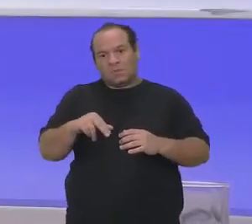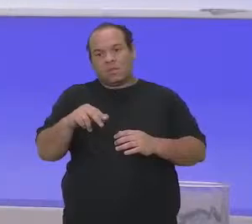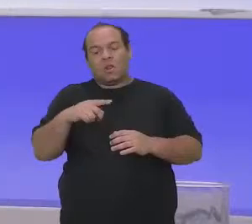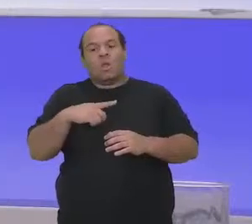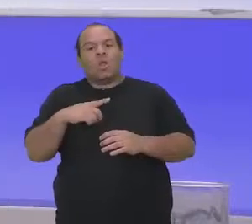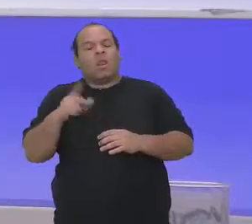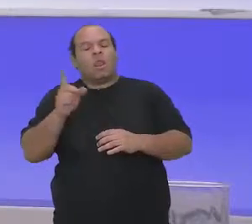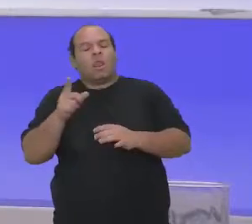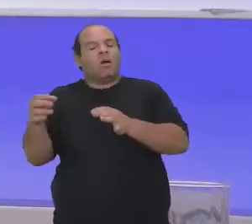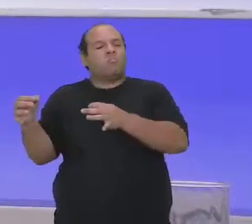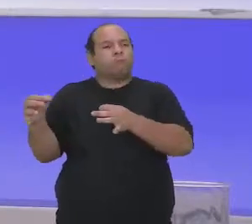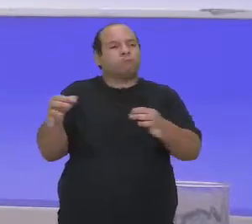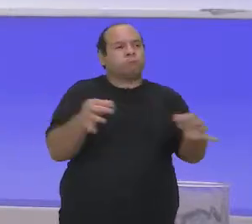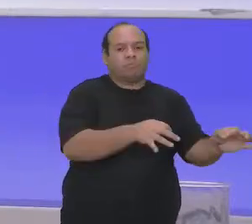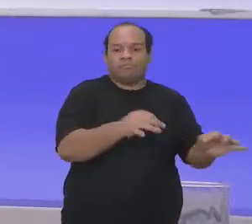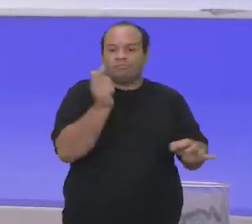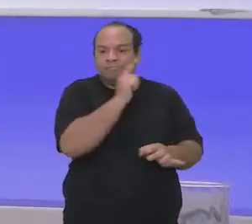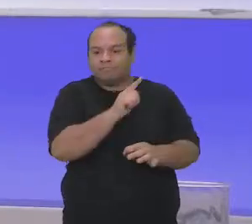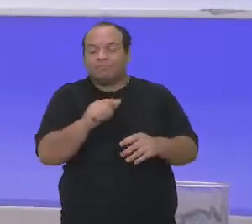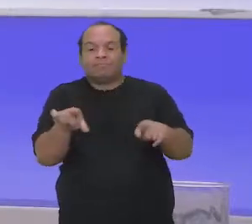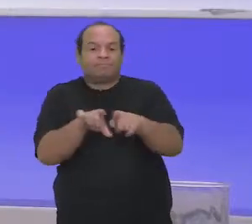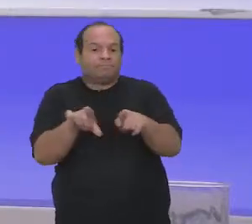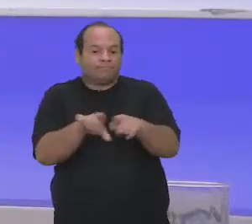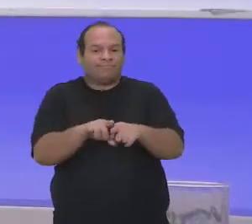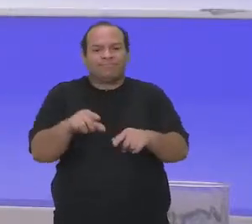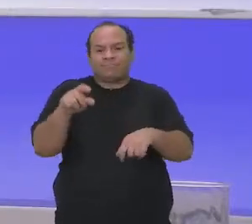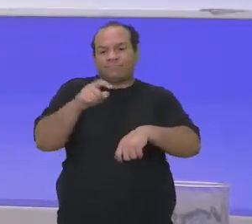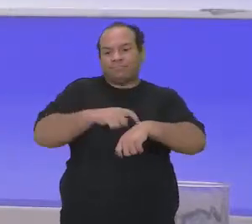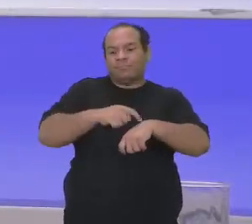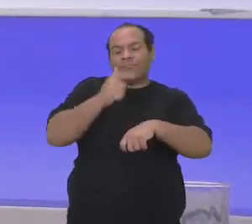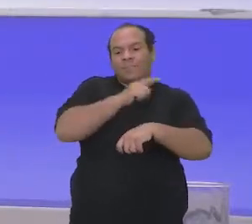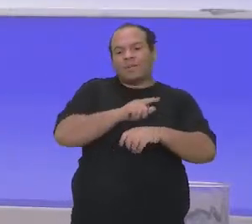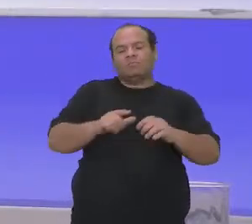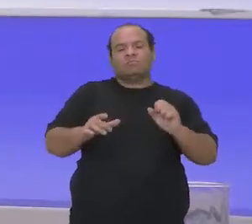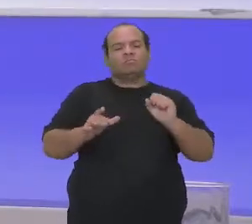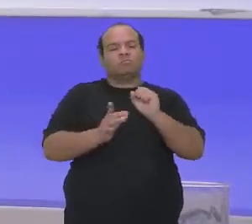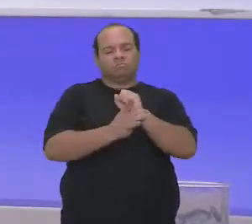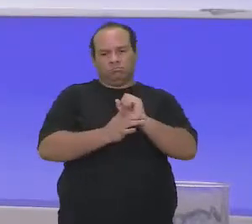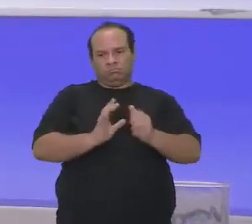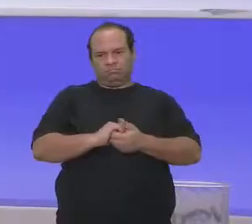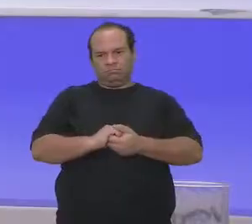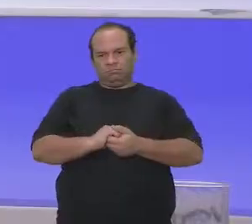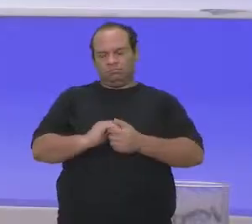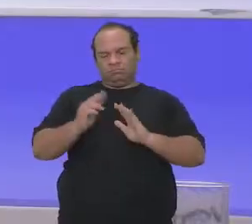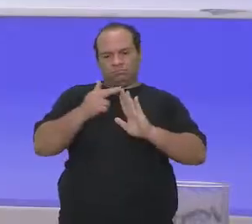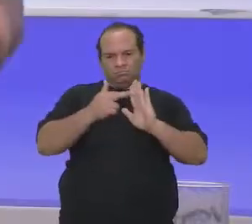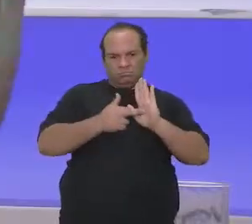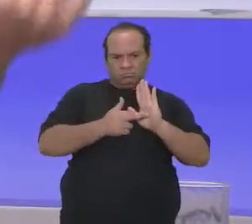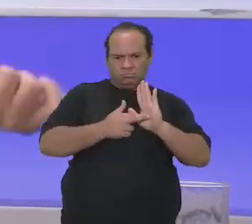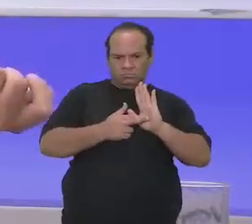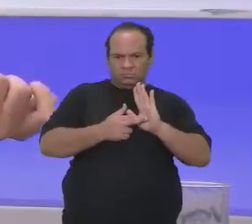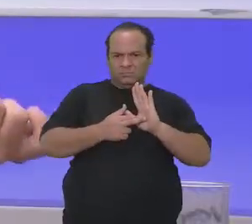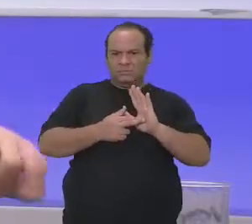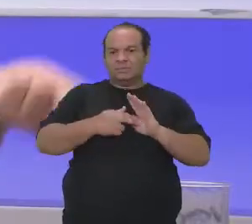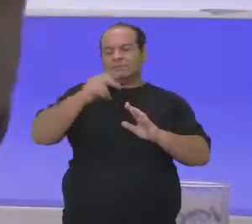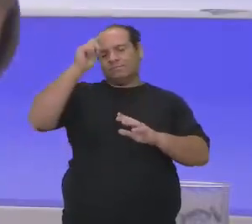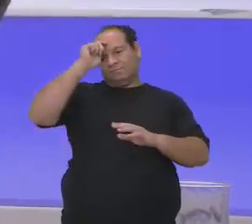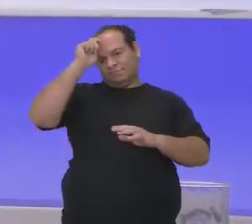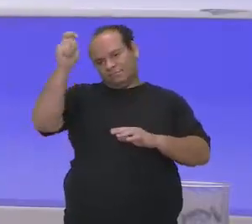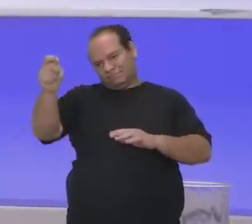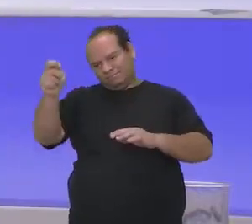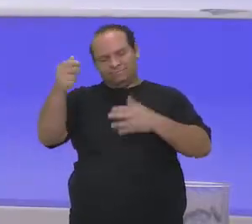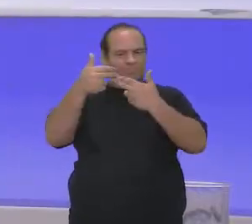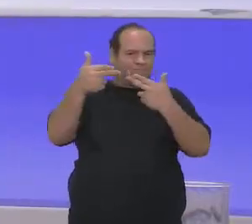voltando, ela não oscila e ela está dentro dos padrões adequados que nós temos. E aí, tirando um pouco o chapéu do setor